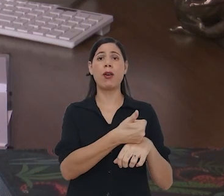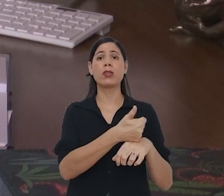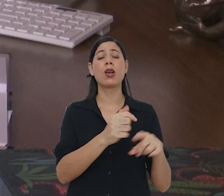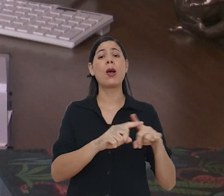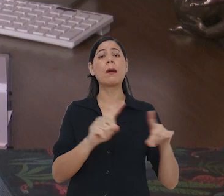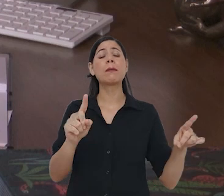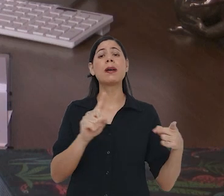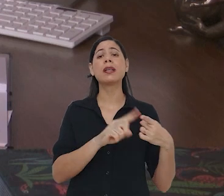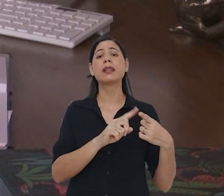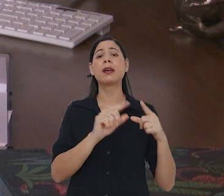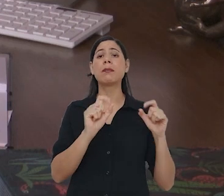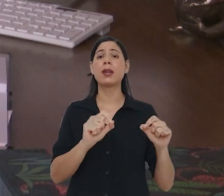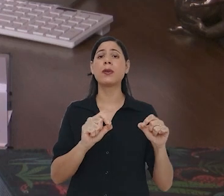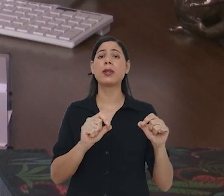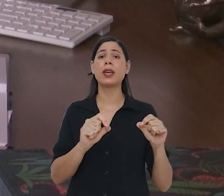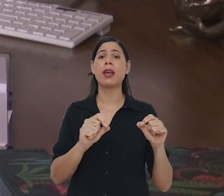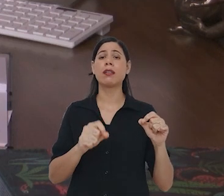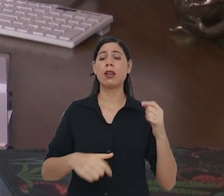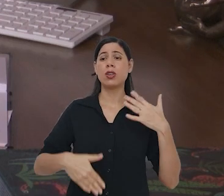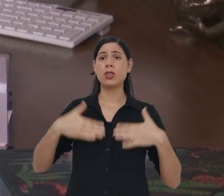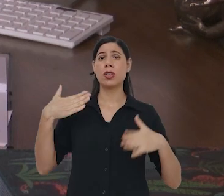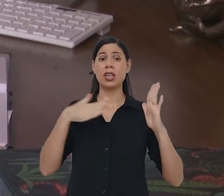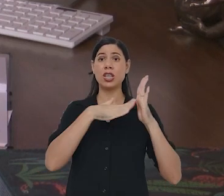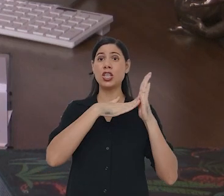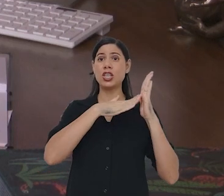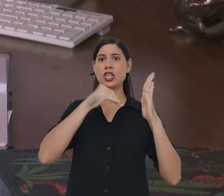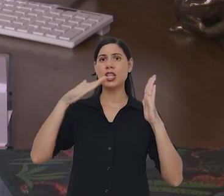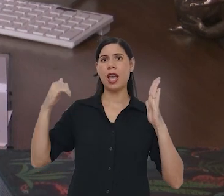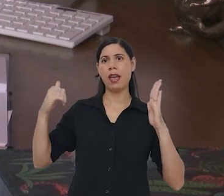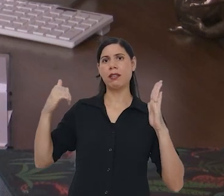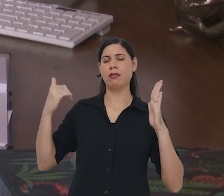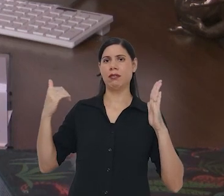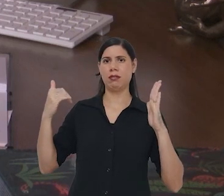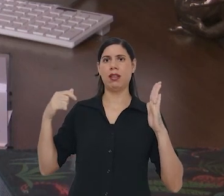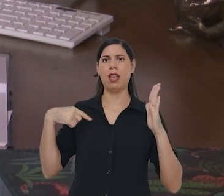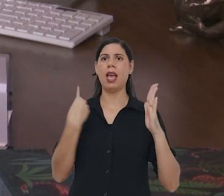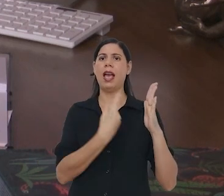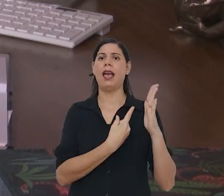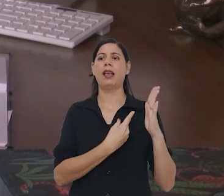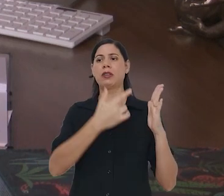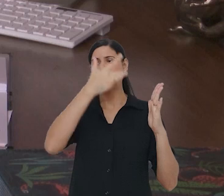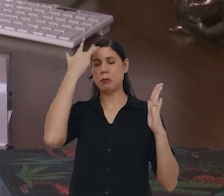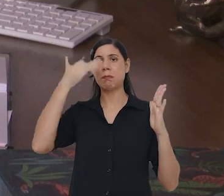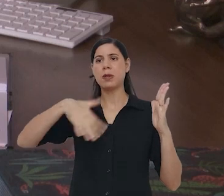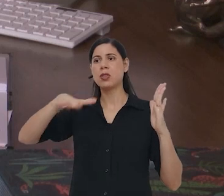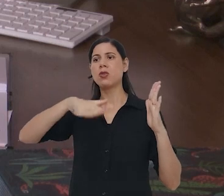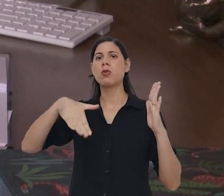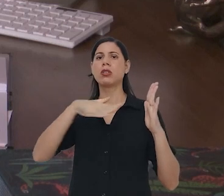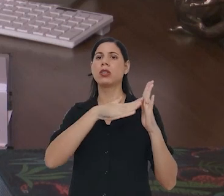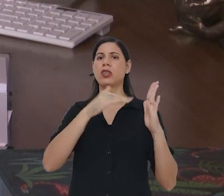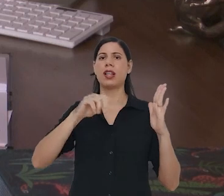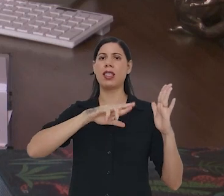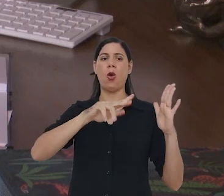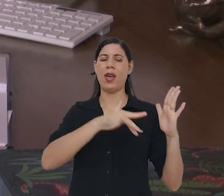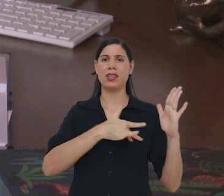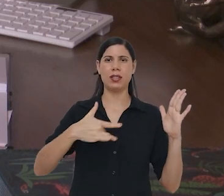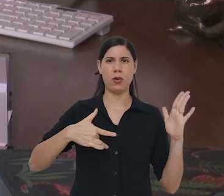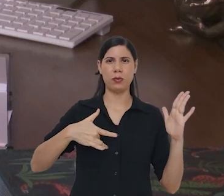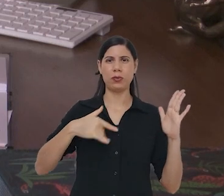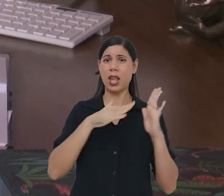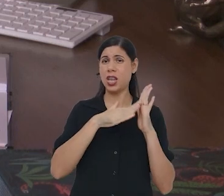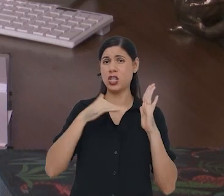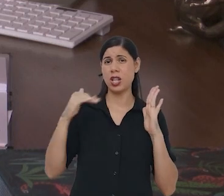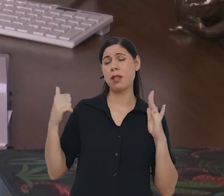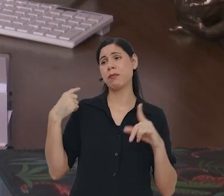exercício da profissão, mas também a estética das pessoas, porque é um procedimento estético, as pessoas não estão fazendo isso por um tratamento de